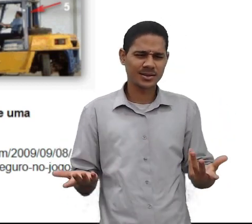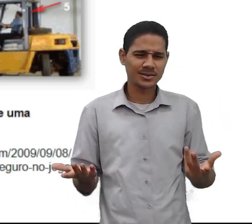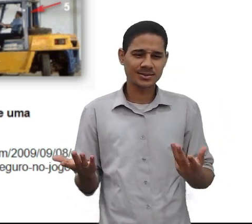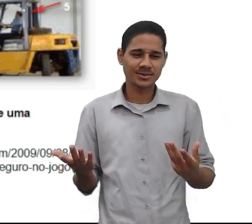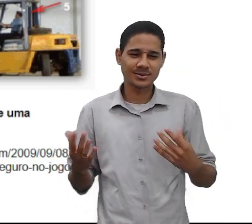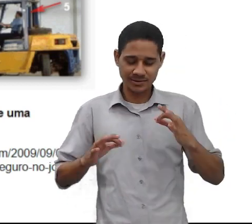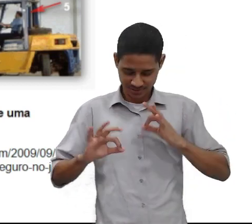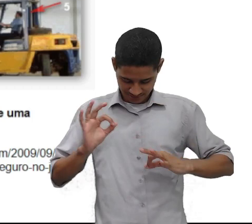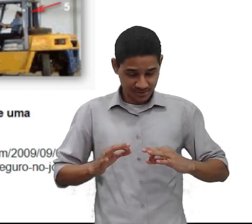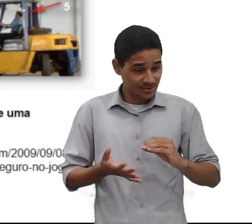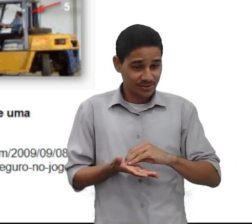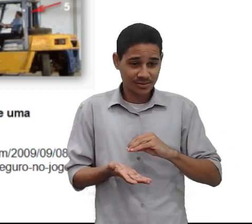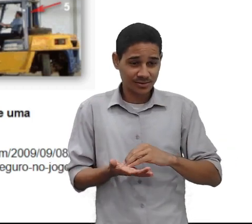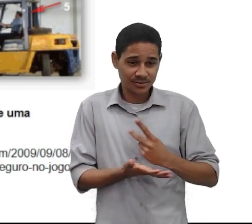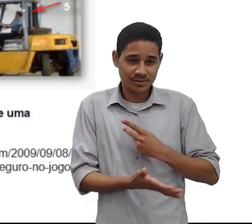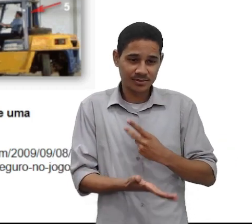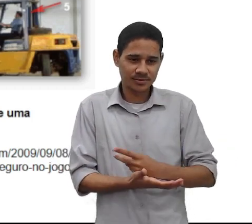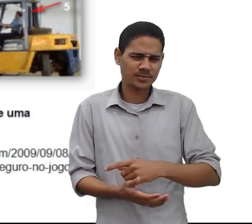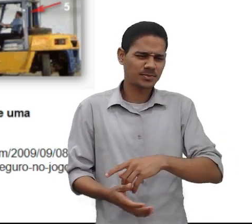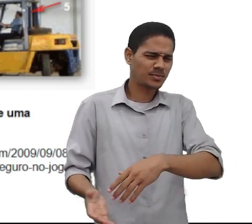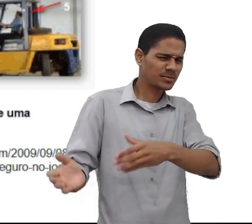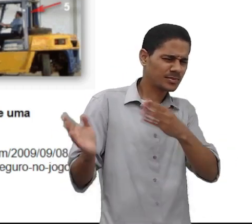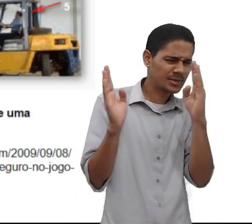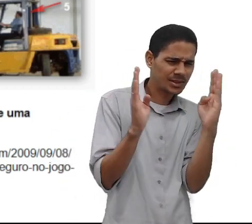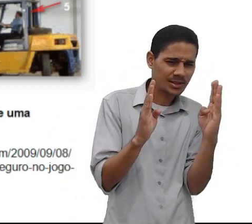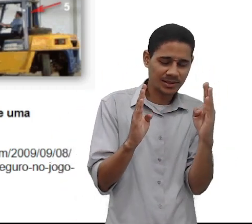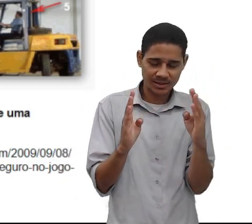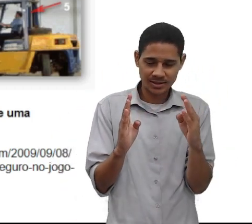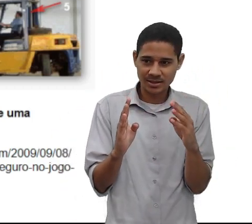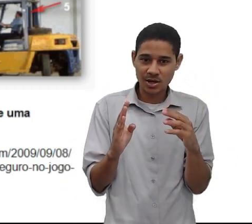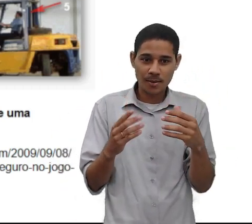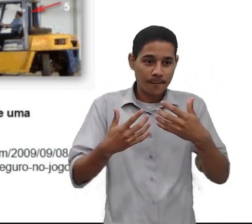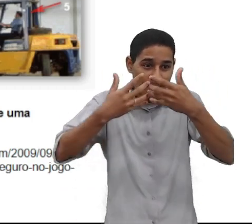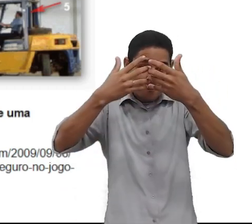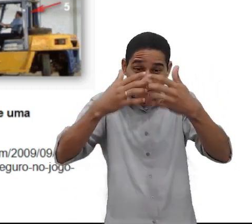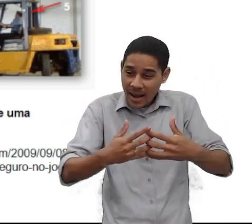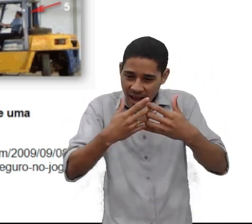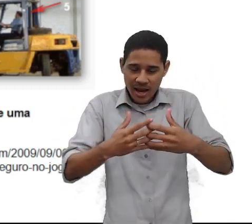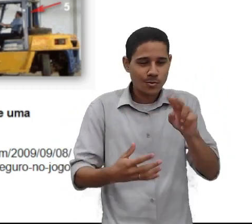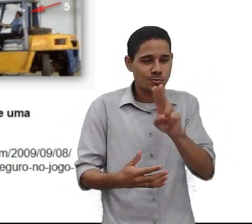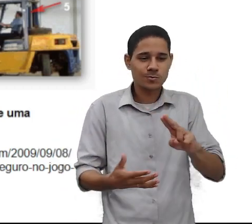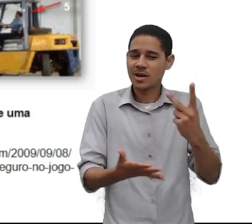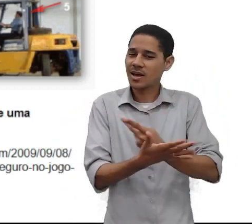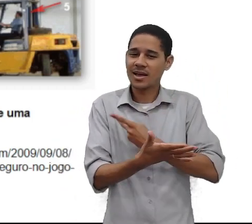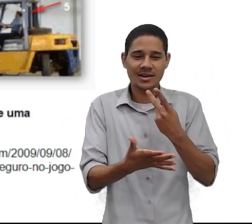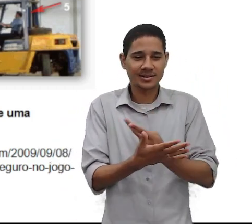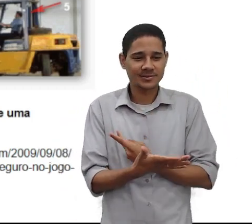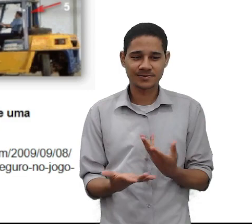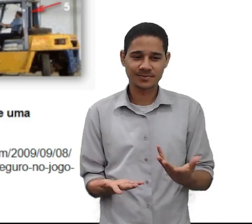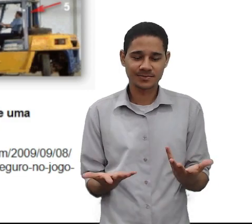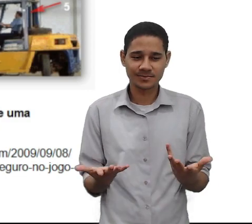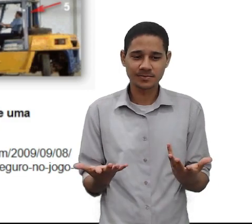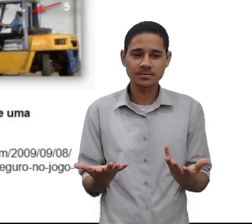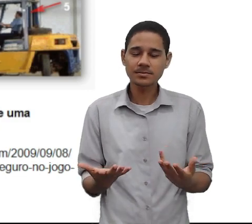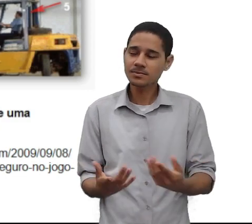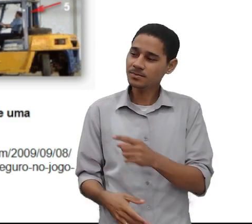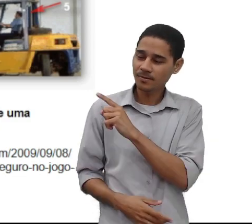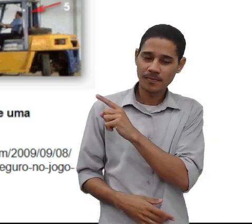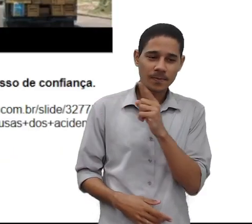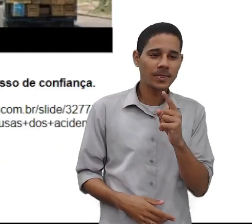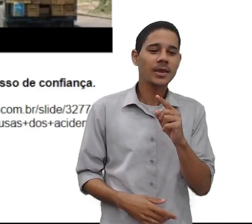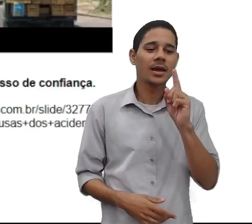de um equipamento são situações que a gente encontra, né, representando atos